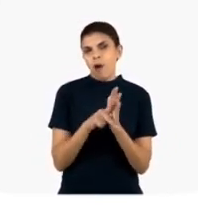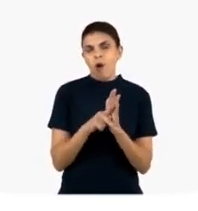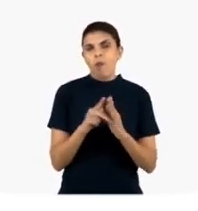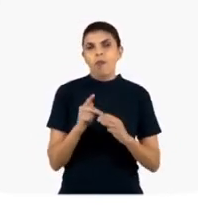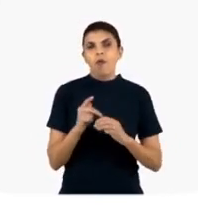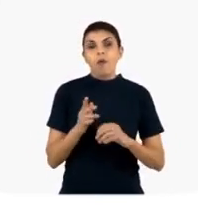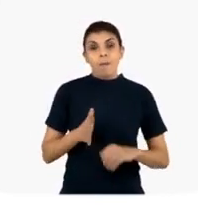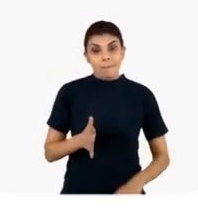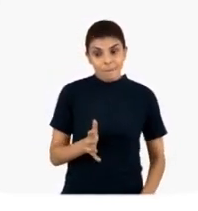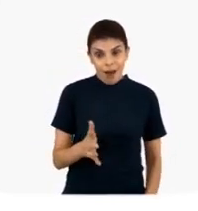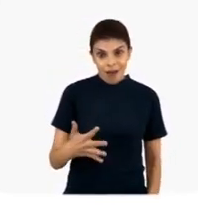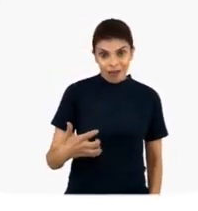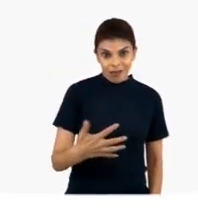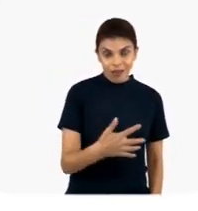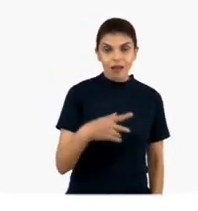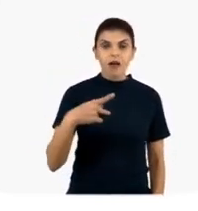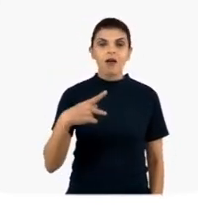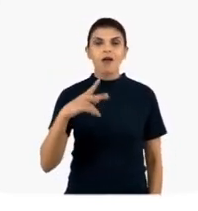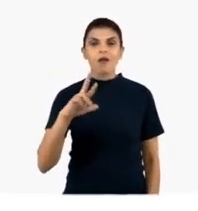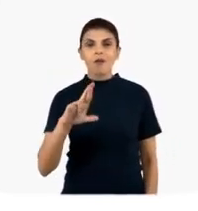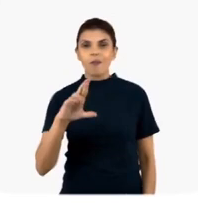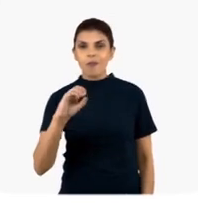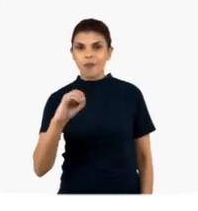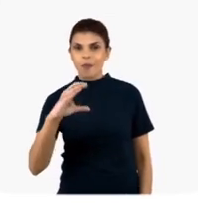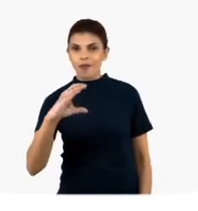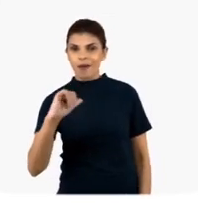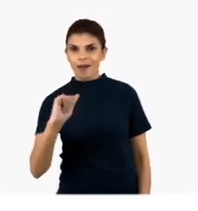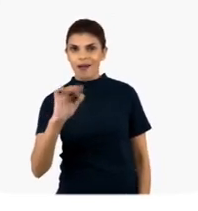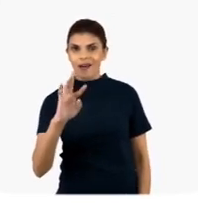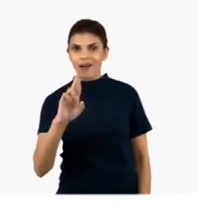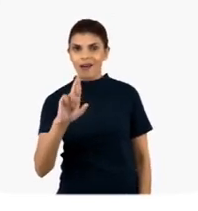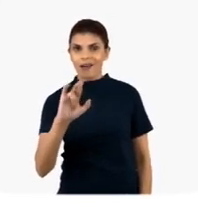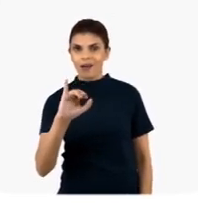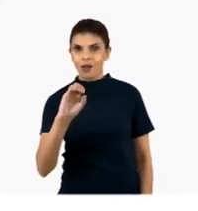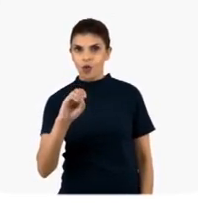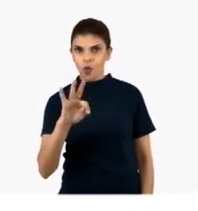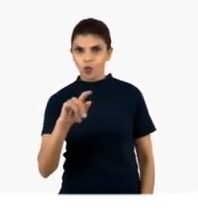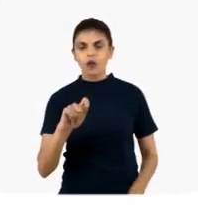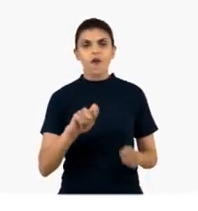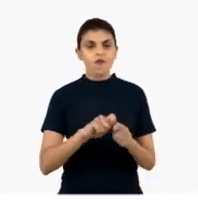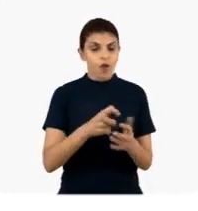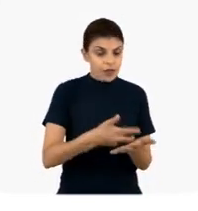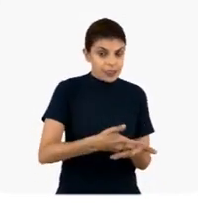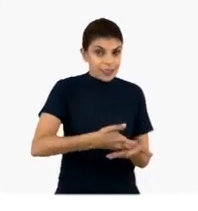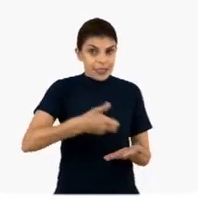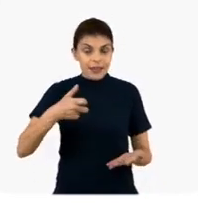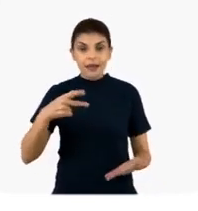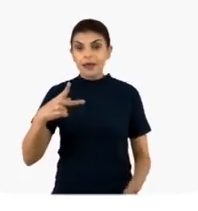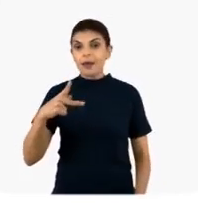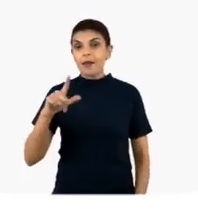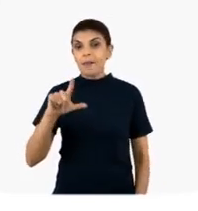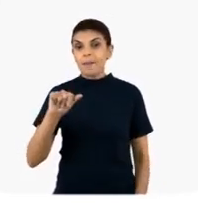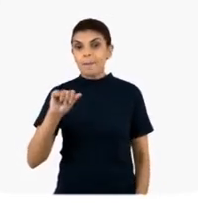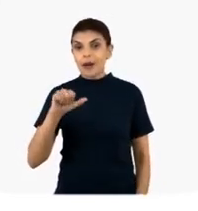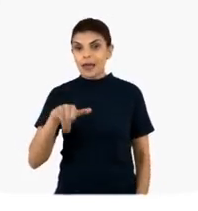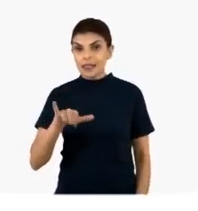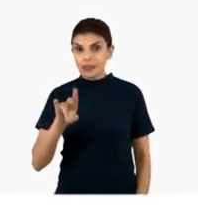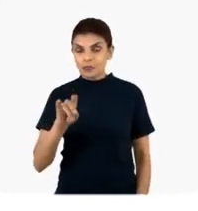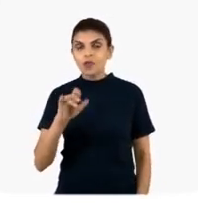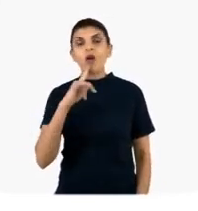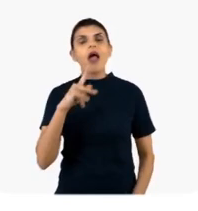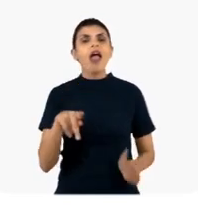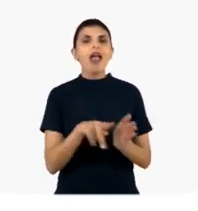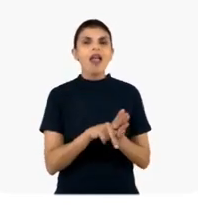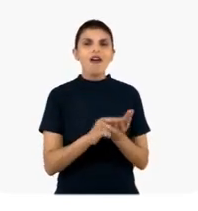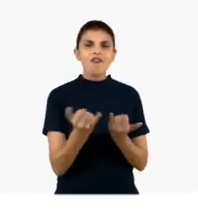uma bactéria. Dentro dessa bactéria, vamos extrair o plasmídio. O que é o plasmídio? É a informação genética